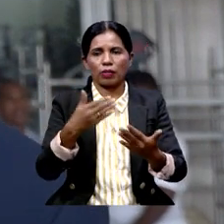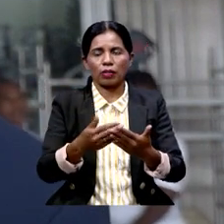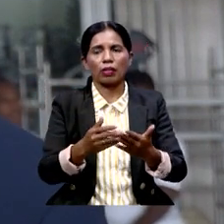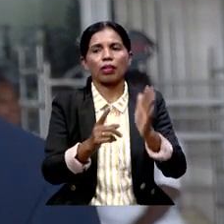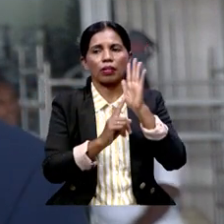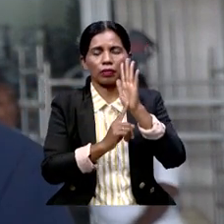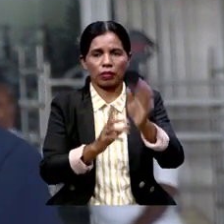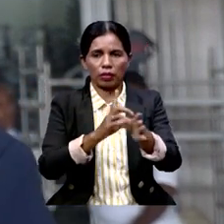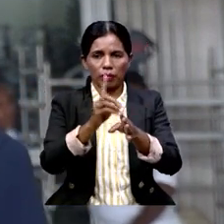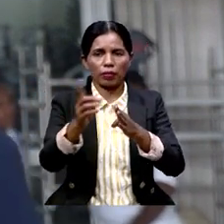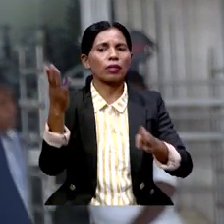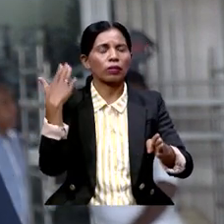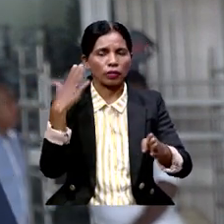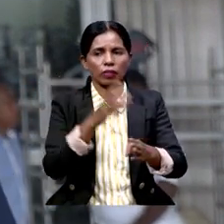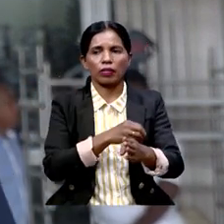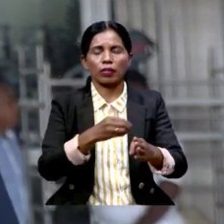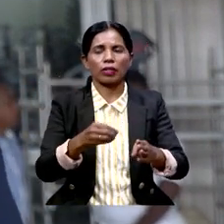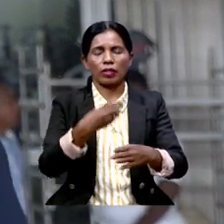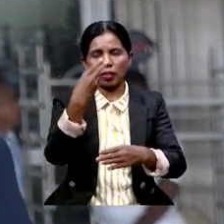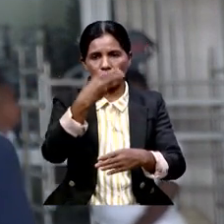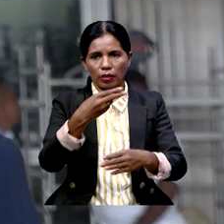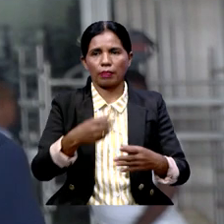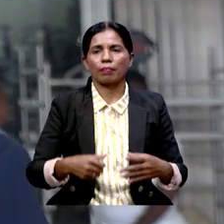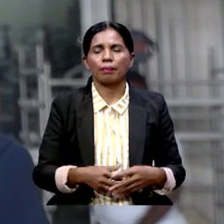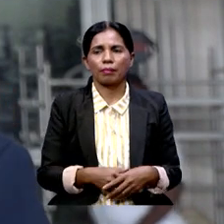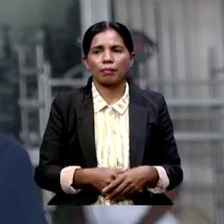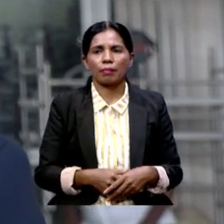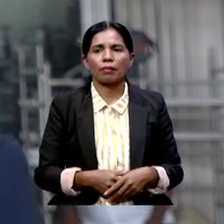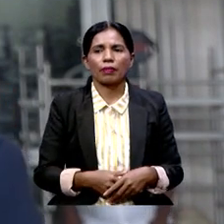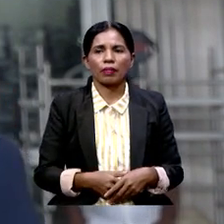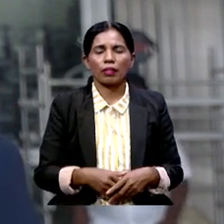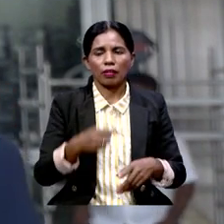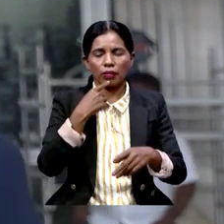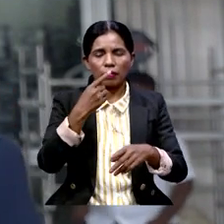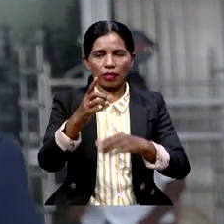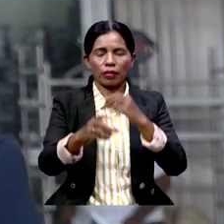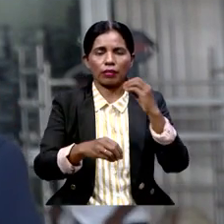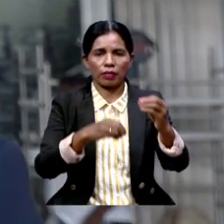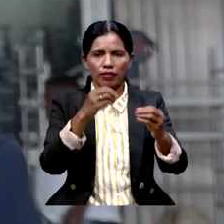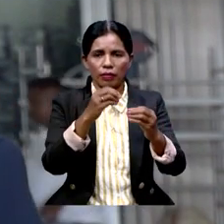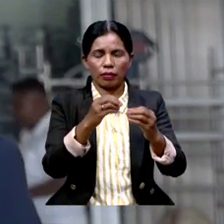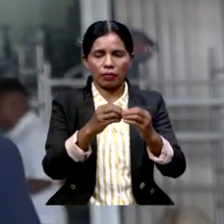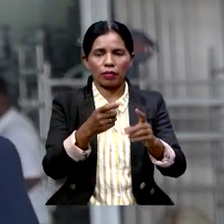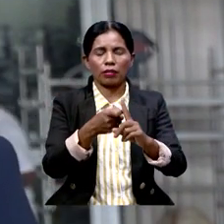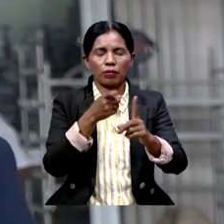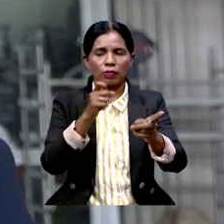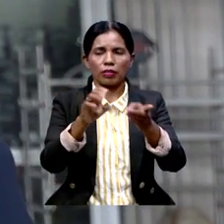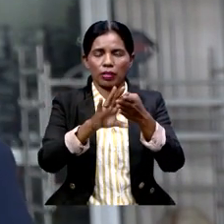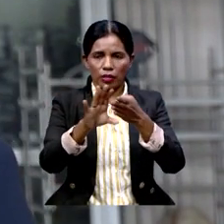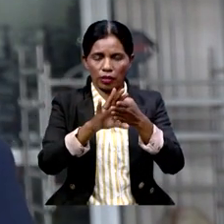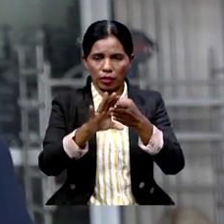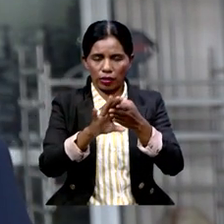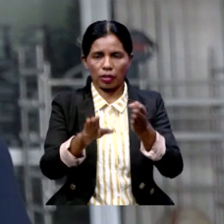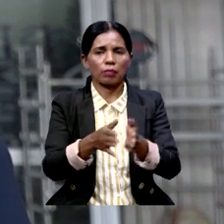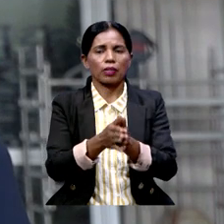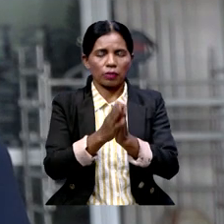e semana de divana e ha quinta-feira ne ve que aturian katak usi pedido be pedido ne mai